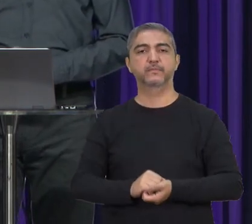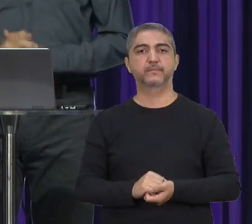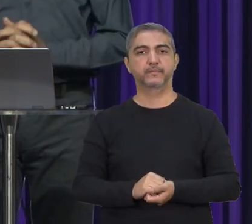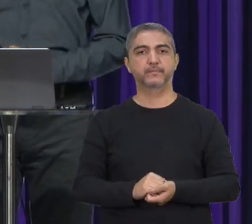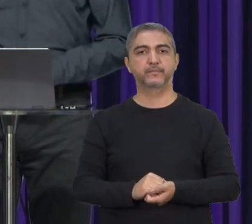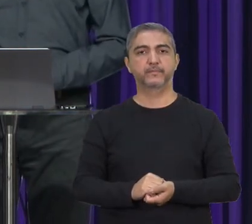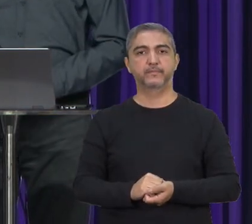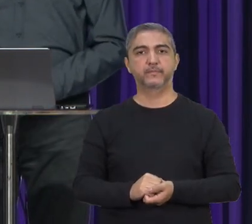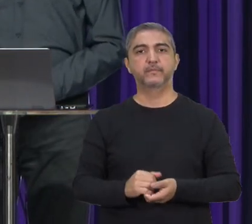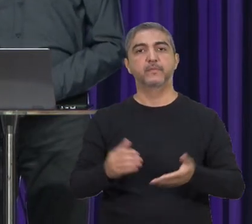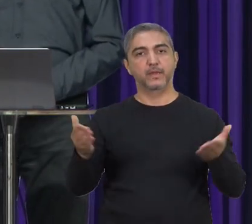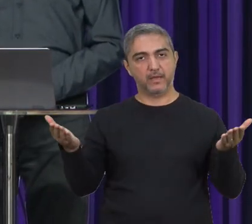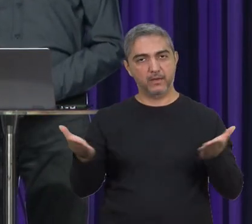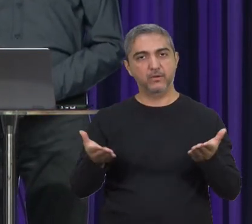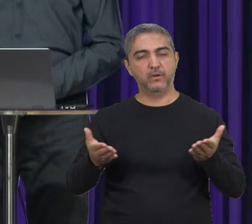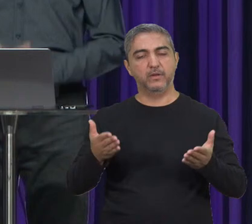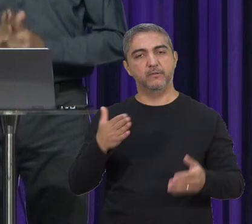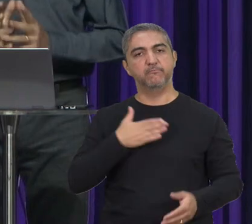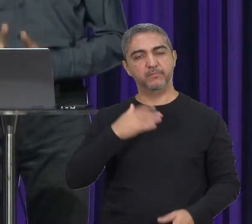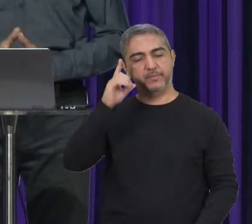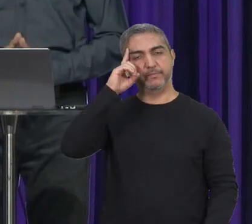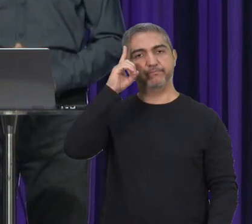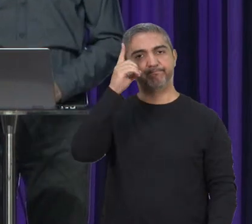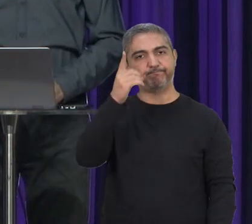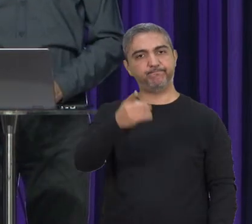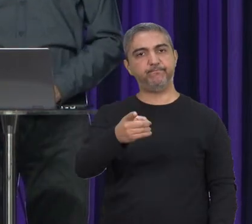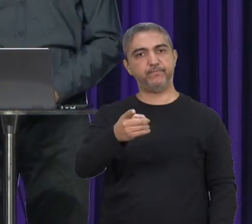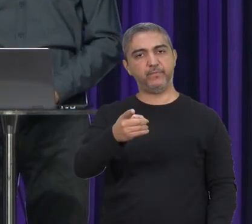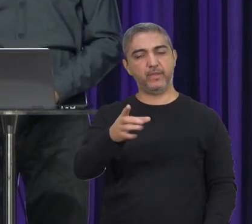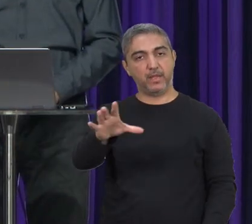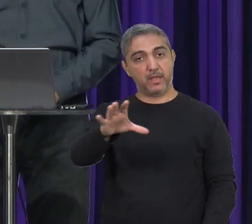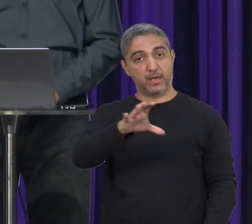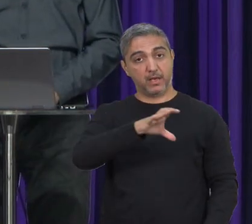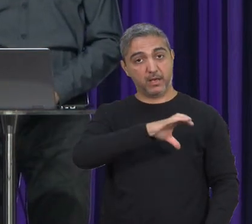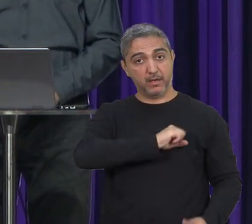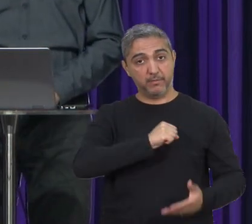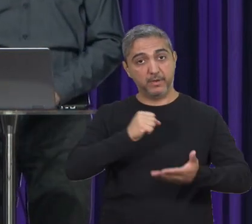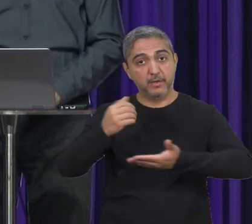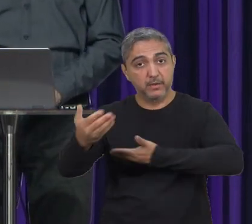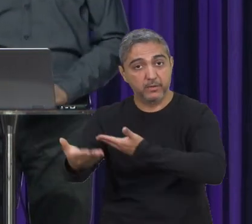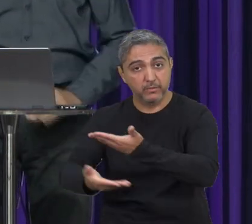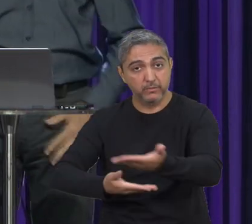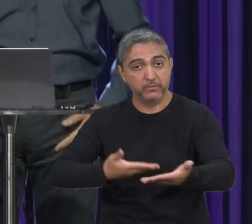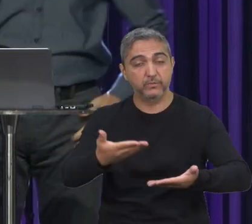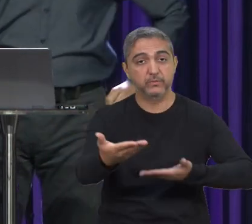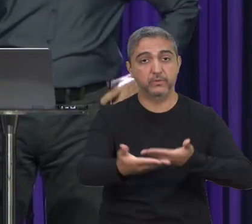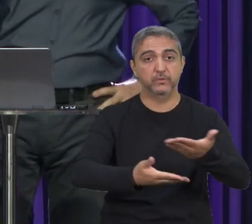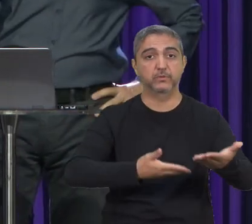Este é o meu mandamento. Amem uns aos outros.